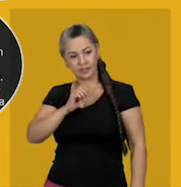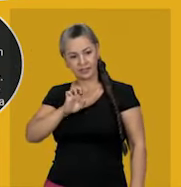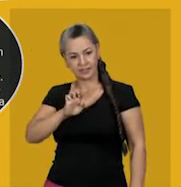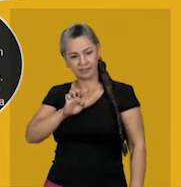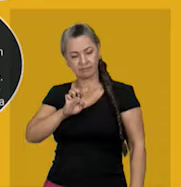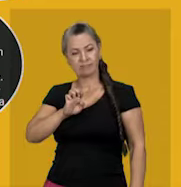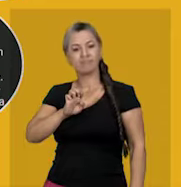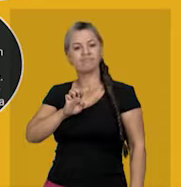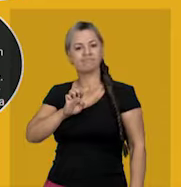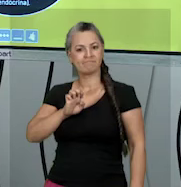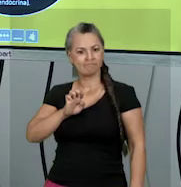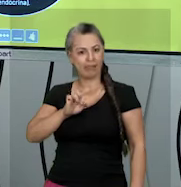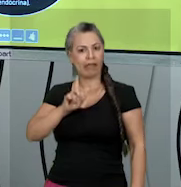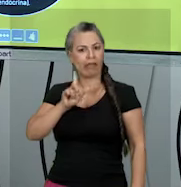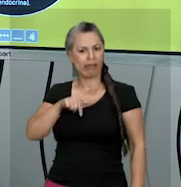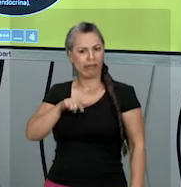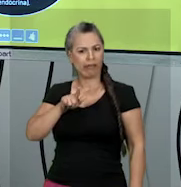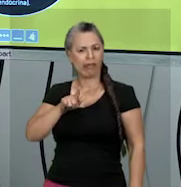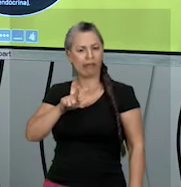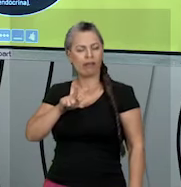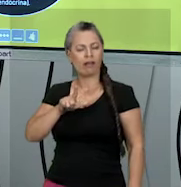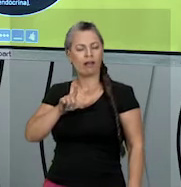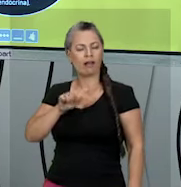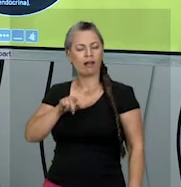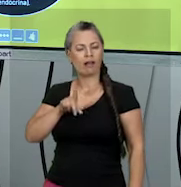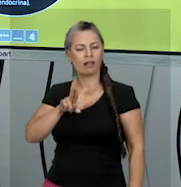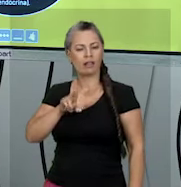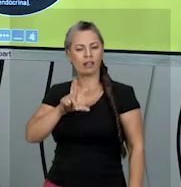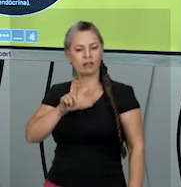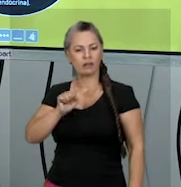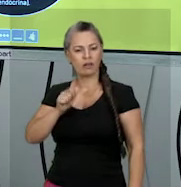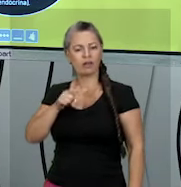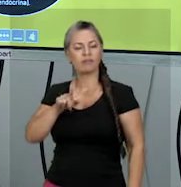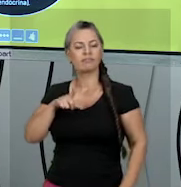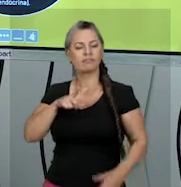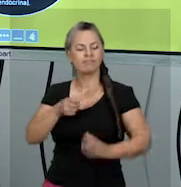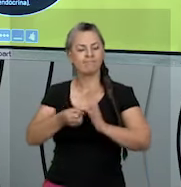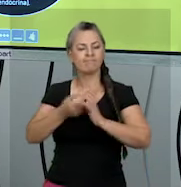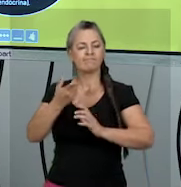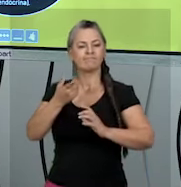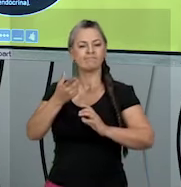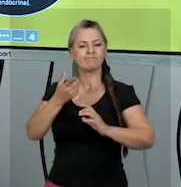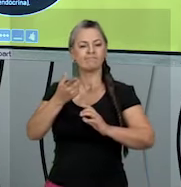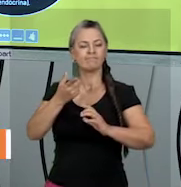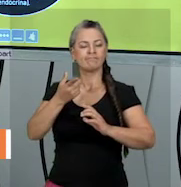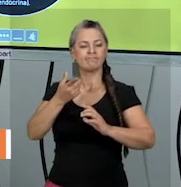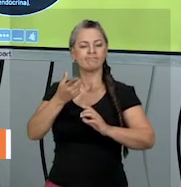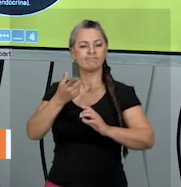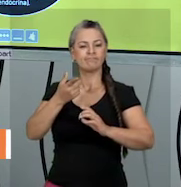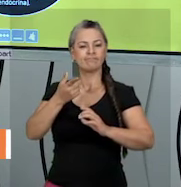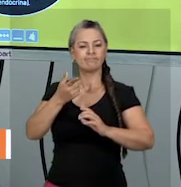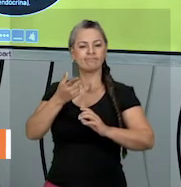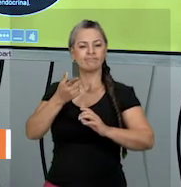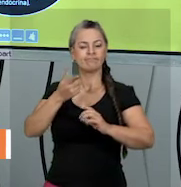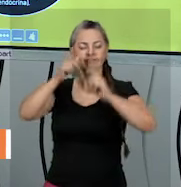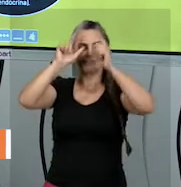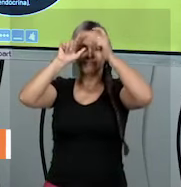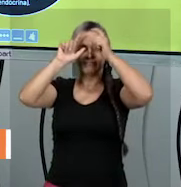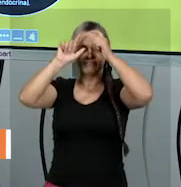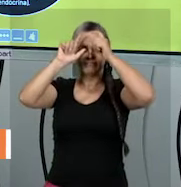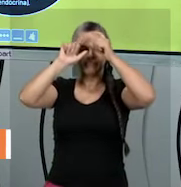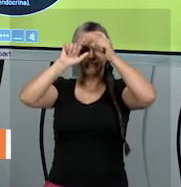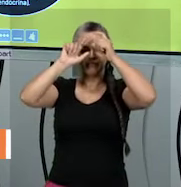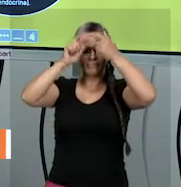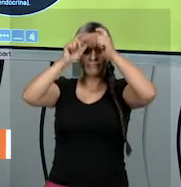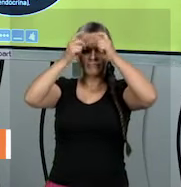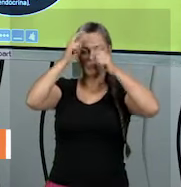Que é uma glândula muito importante, responsável pela produção de vários hormônios essenciais para o nosso